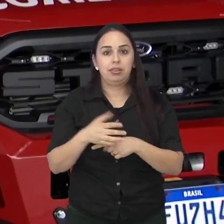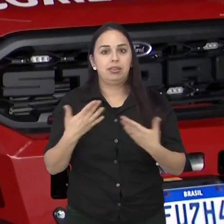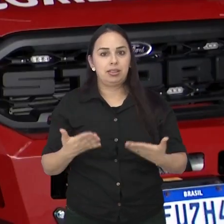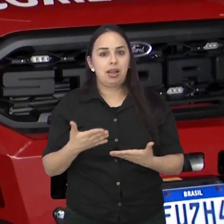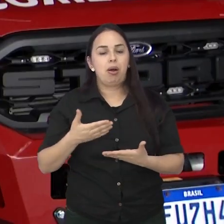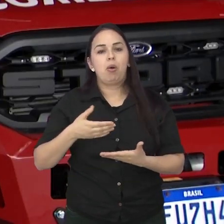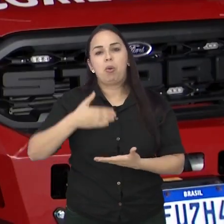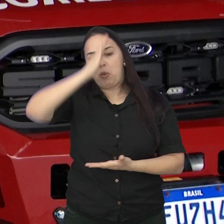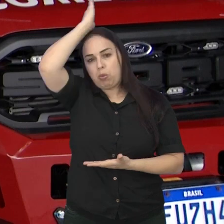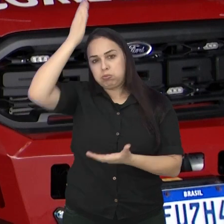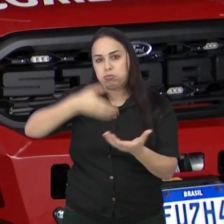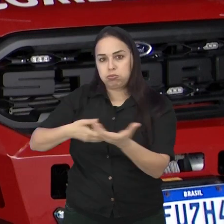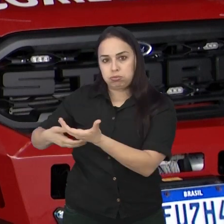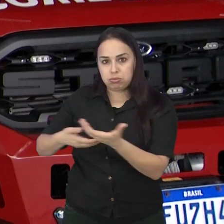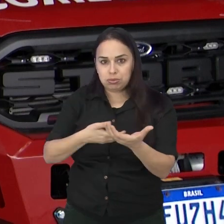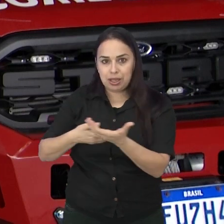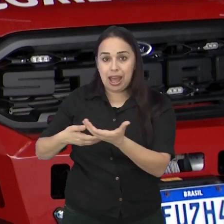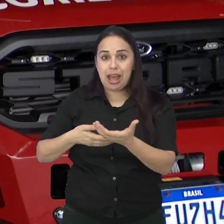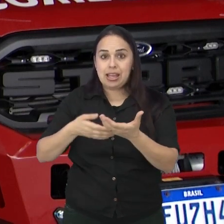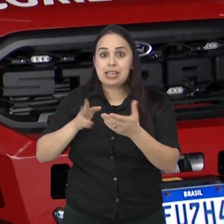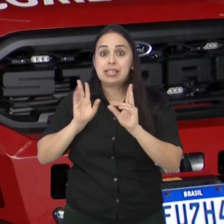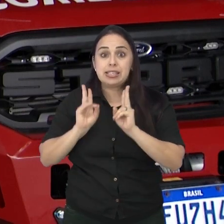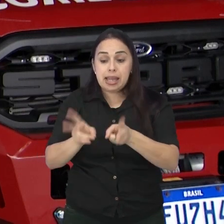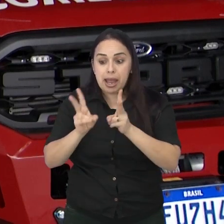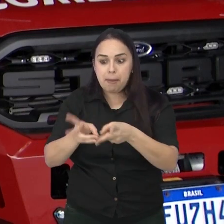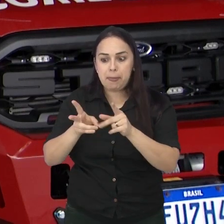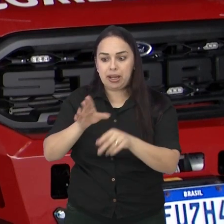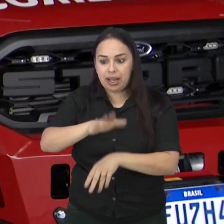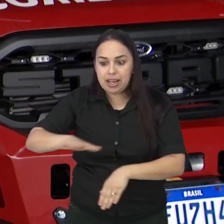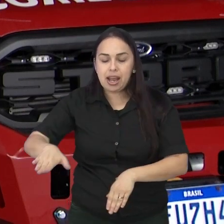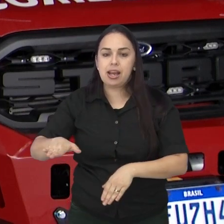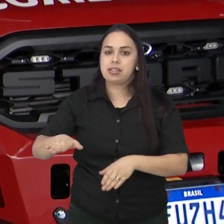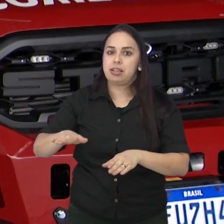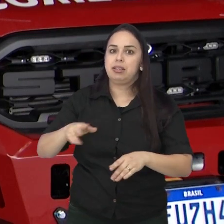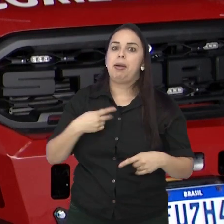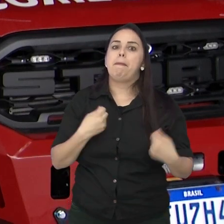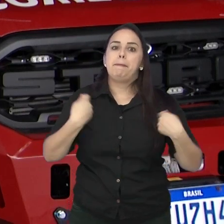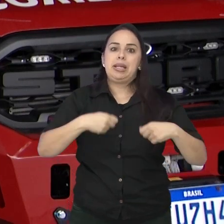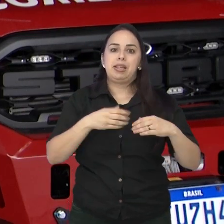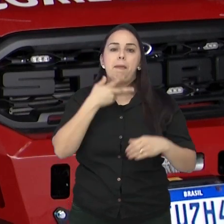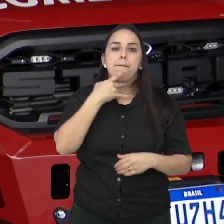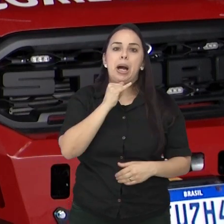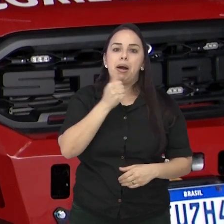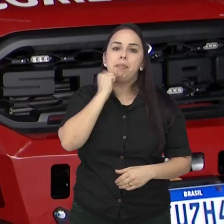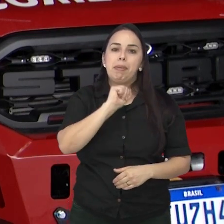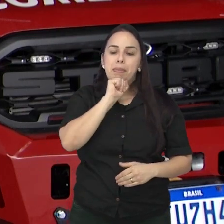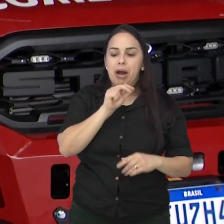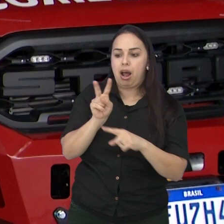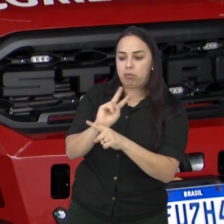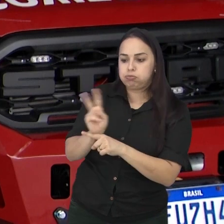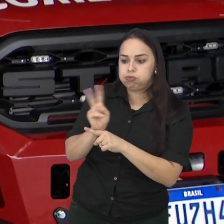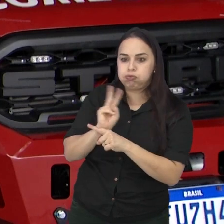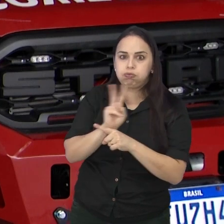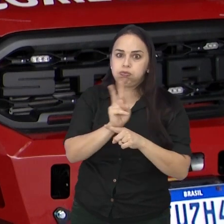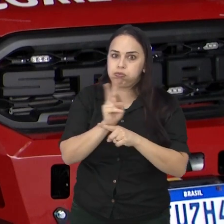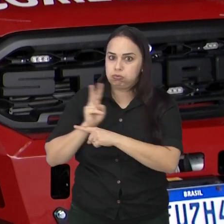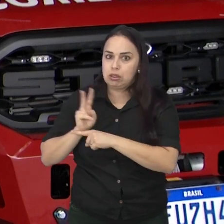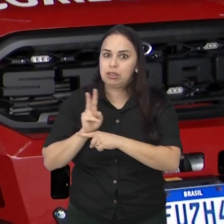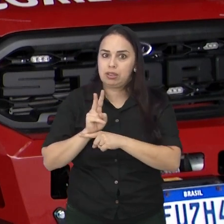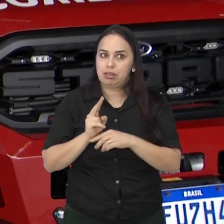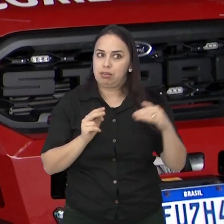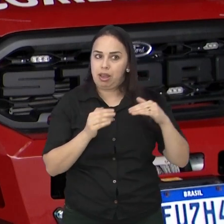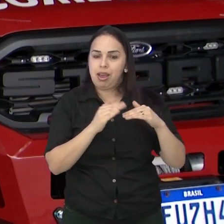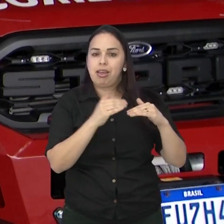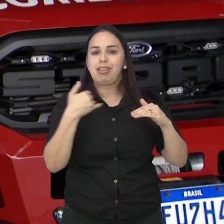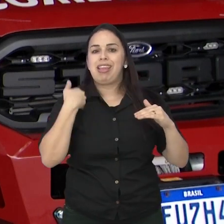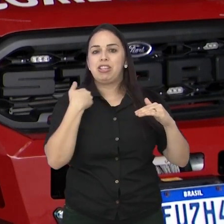de Bombeiros orienta as crianças sempre estarem sendo supervisionadas pelos pais ou por um responsável